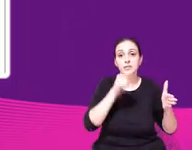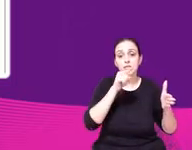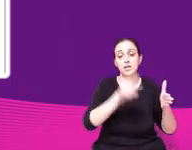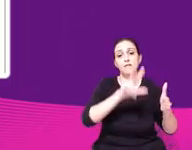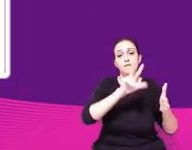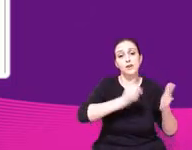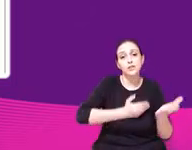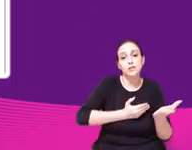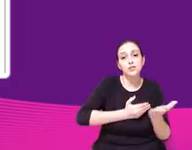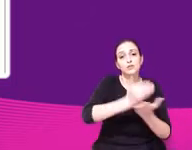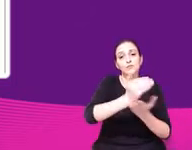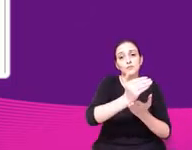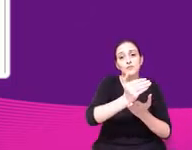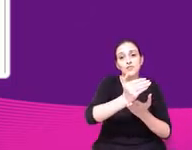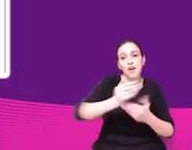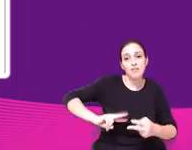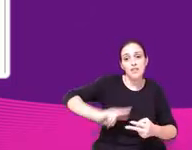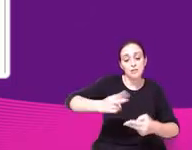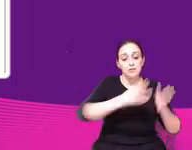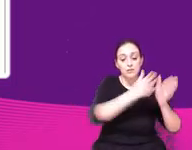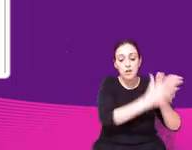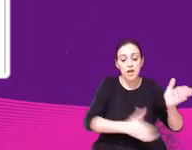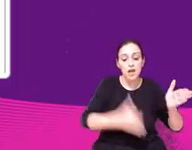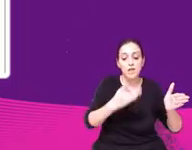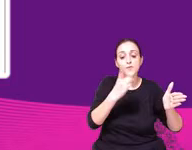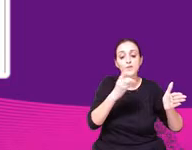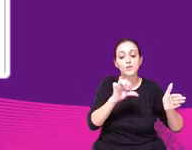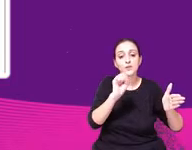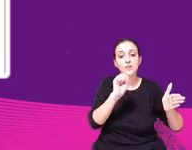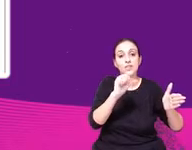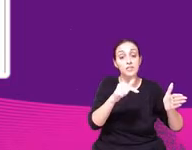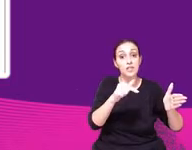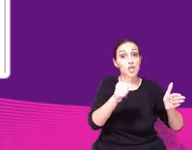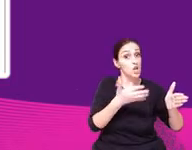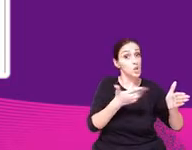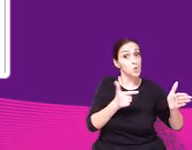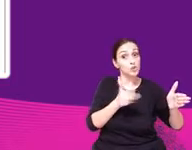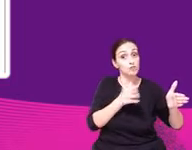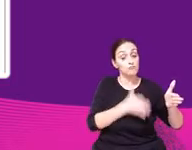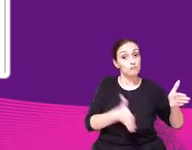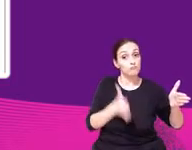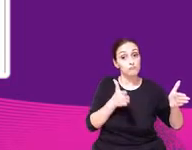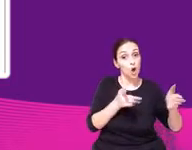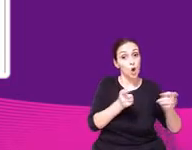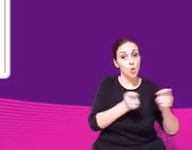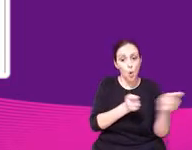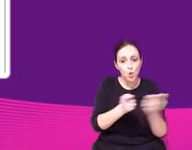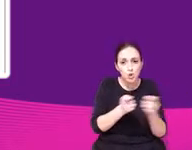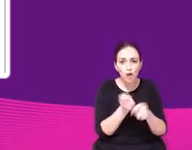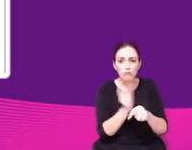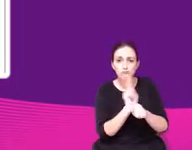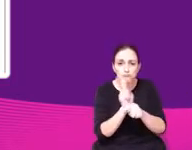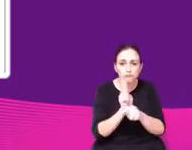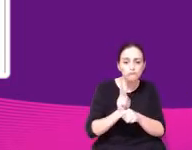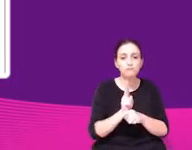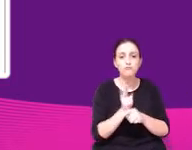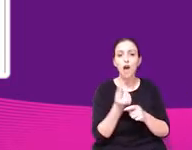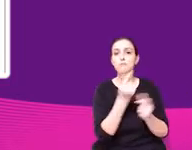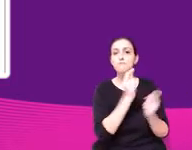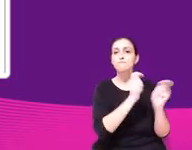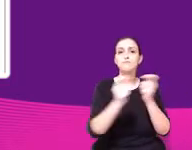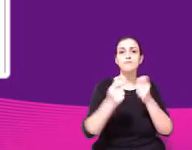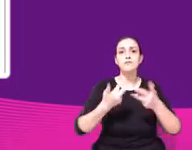dos transplantes até 1987, não havia controle, fiscalização, remuneração ou qualquer